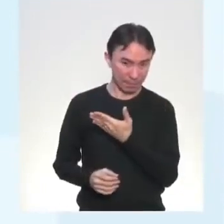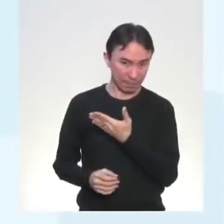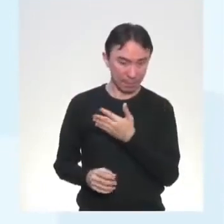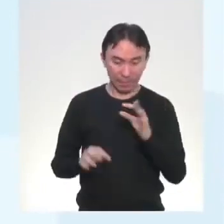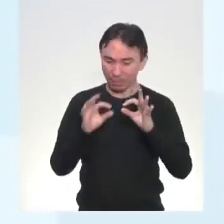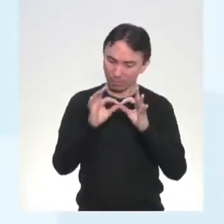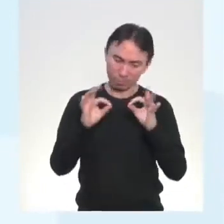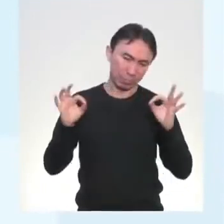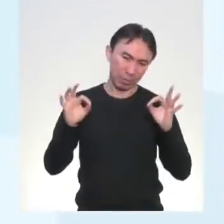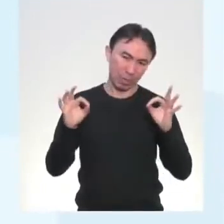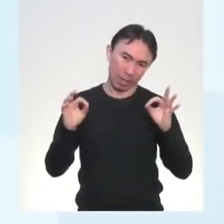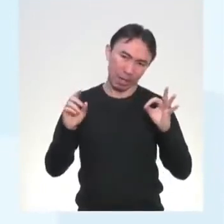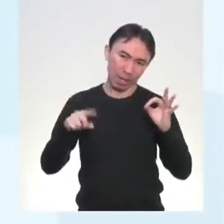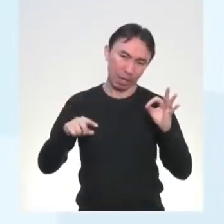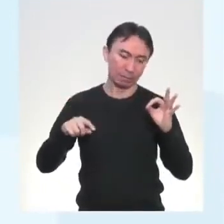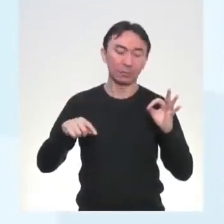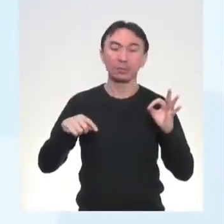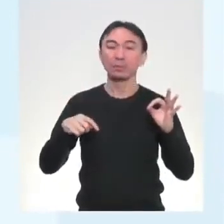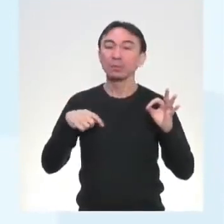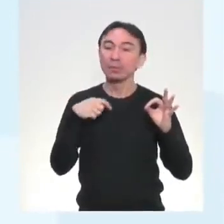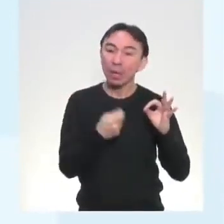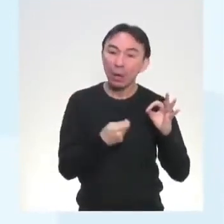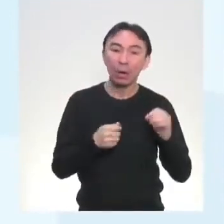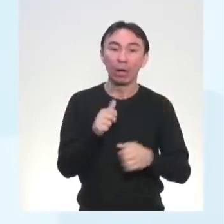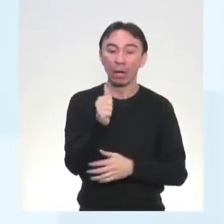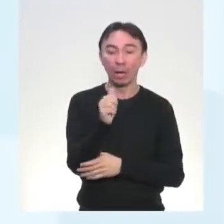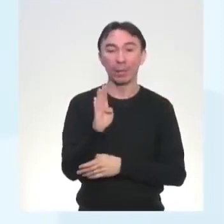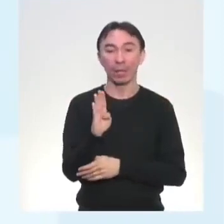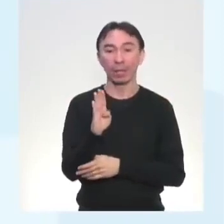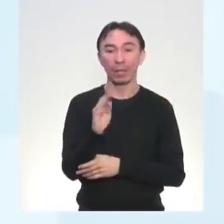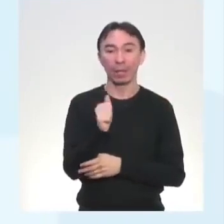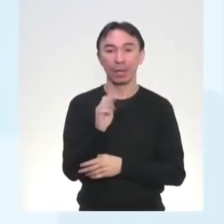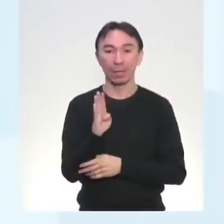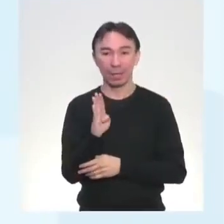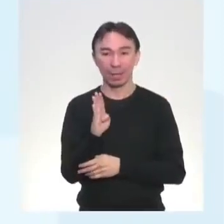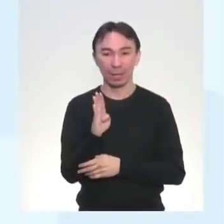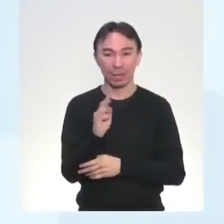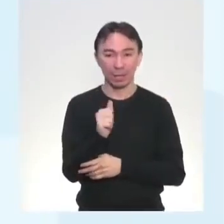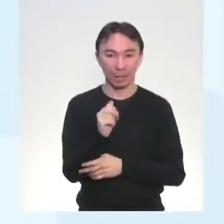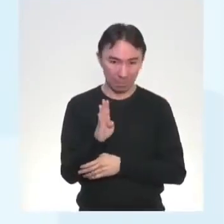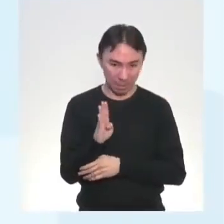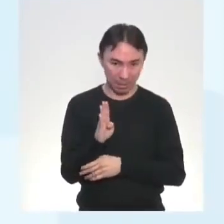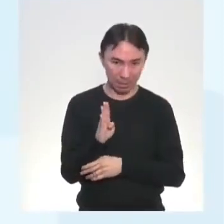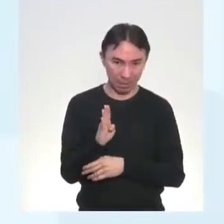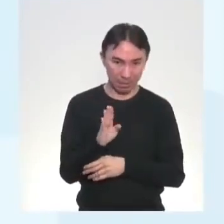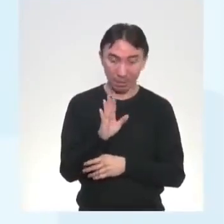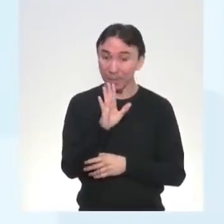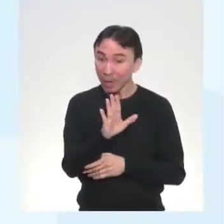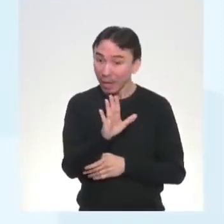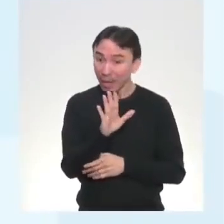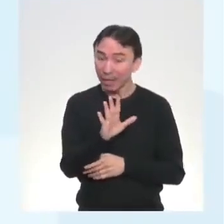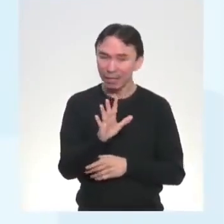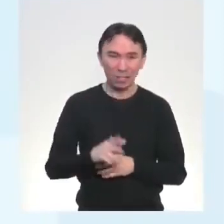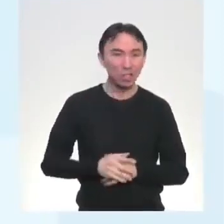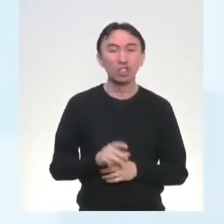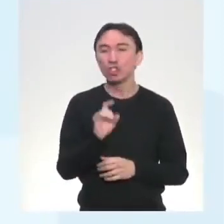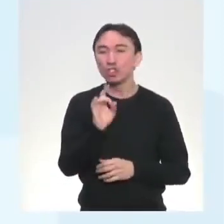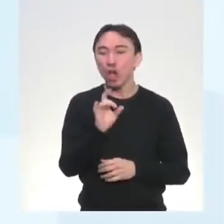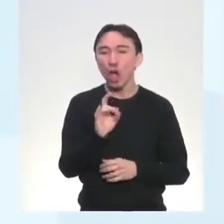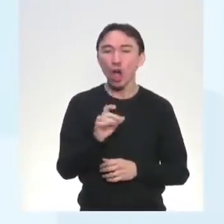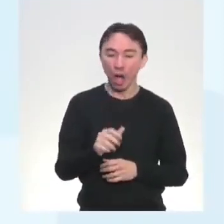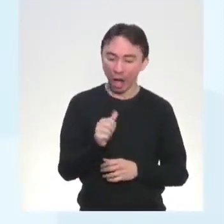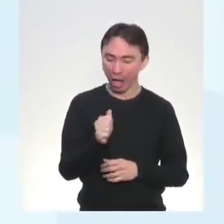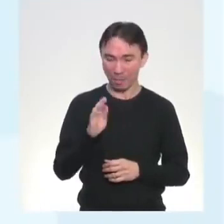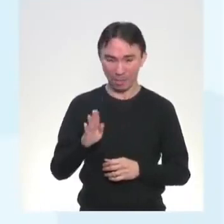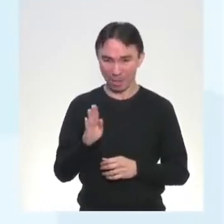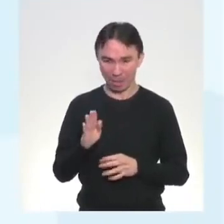ó, AB, né? Ele vai começar no A e vai terminar no B, só que para determinar segmentos de reta, né, Osmar? Não basta só colocar os 2